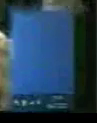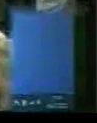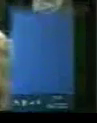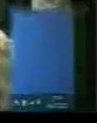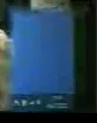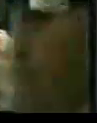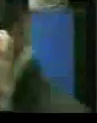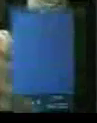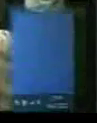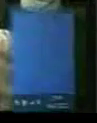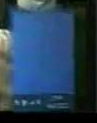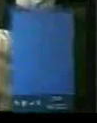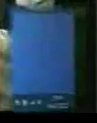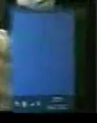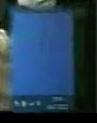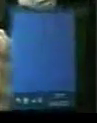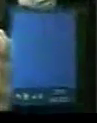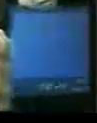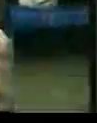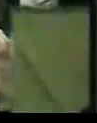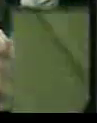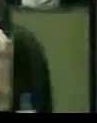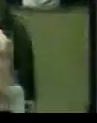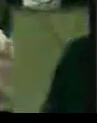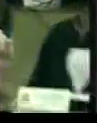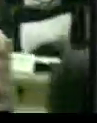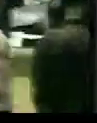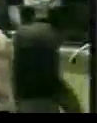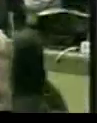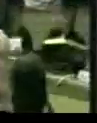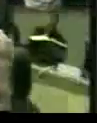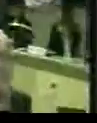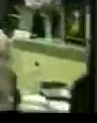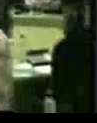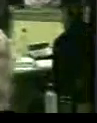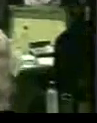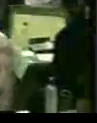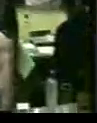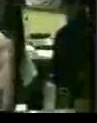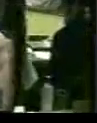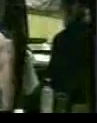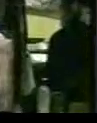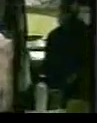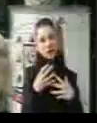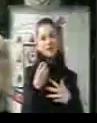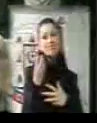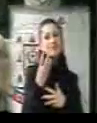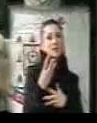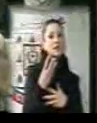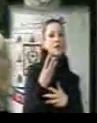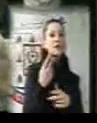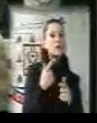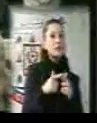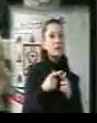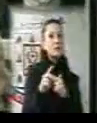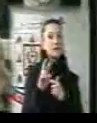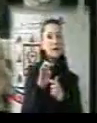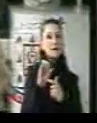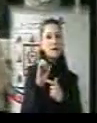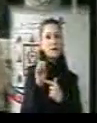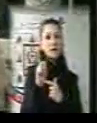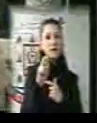Nós agora vamos passar a palavra para o presidente Vanderlei Teodoro Agostini. São três assuntos, que é a via